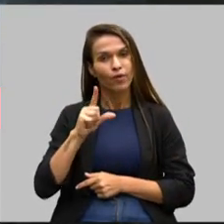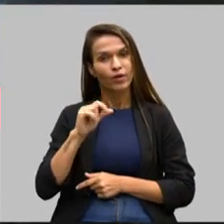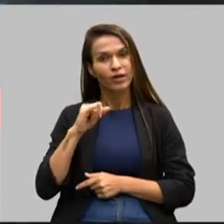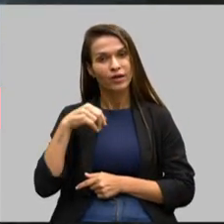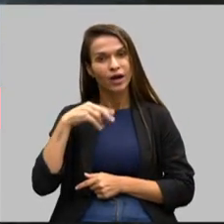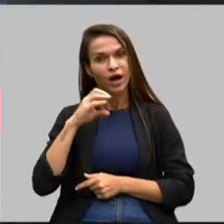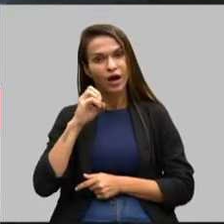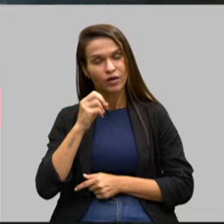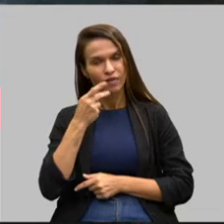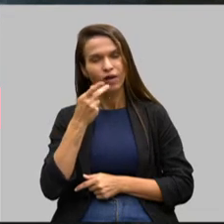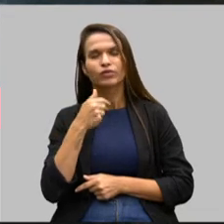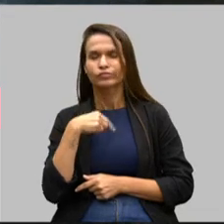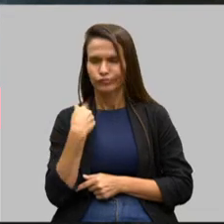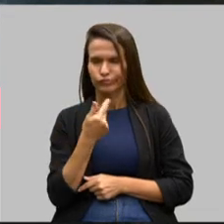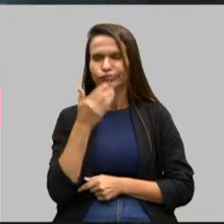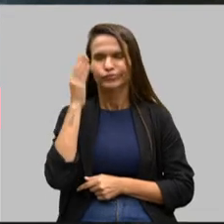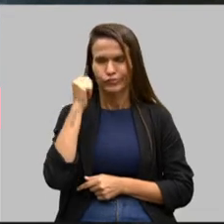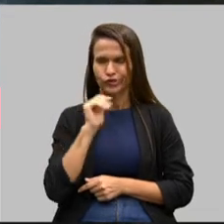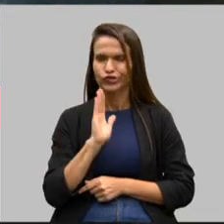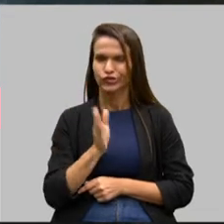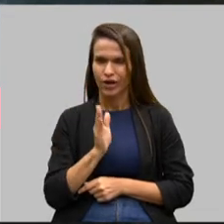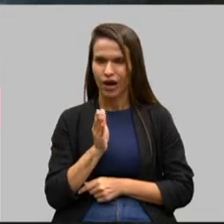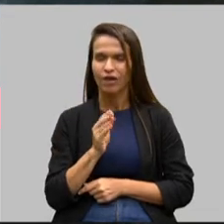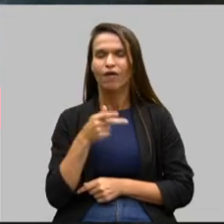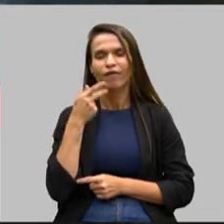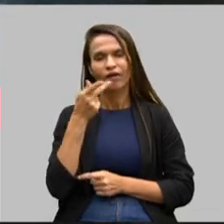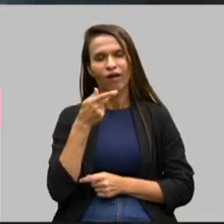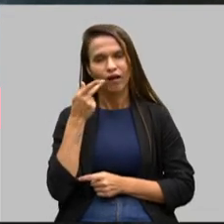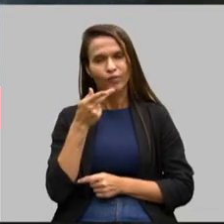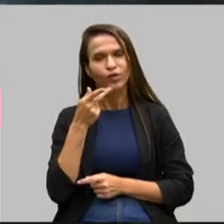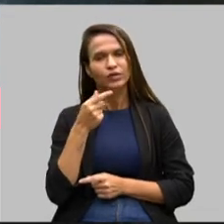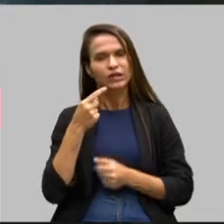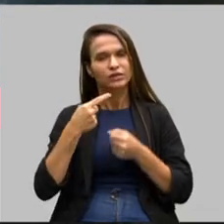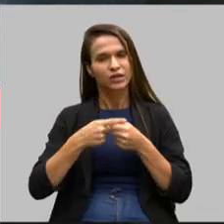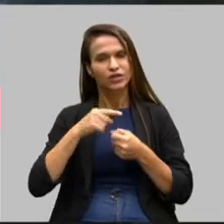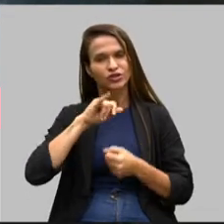nós sabemos. Como foi dito muito Jequitinhonha aqui,